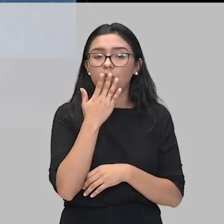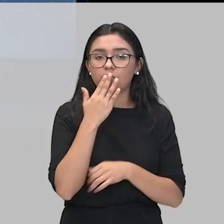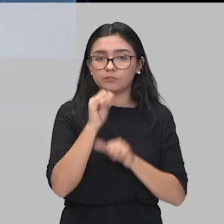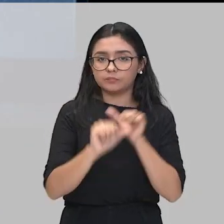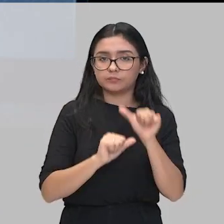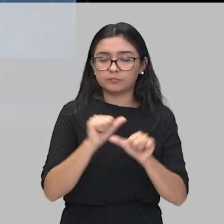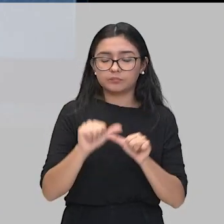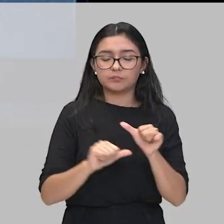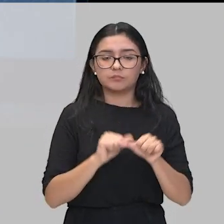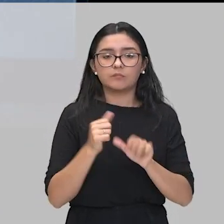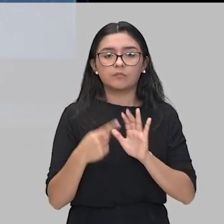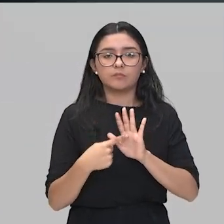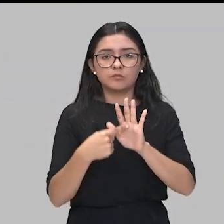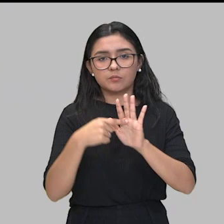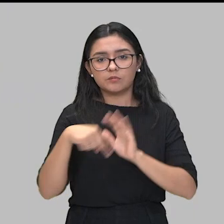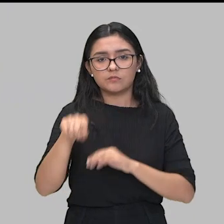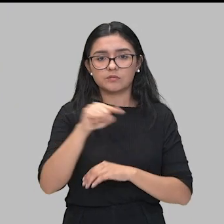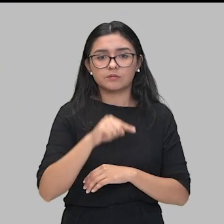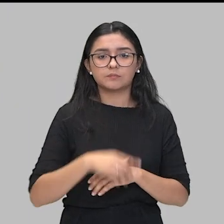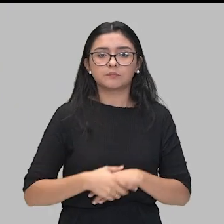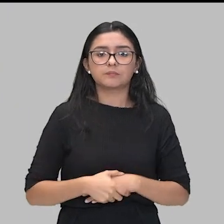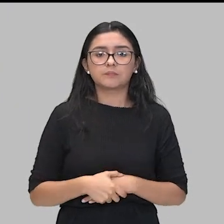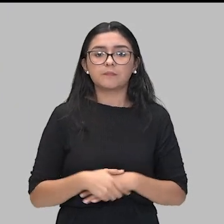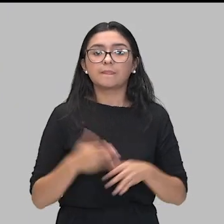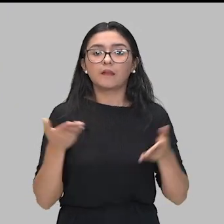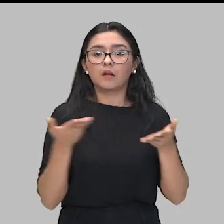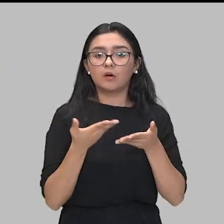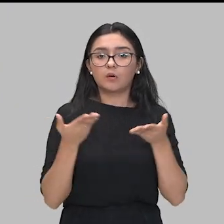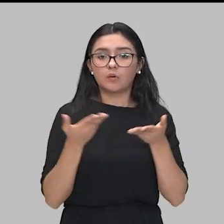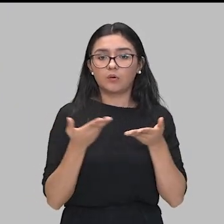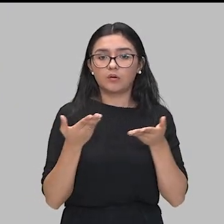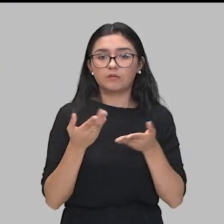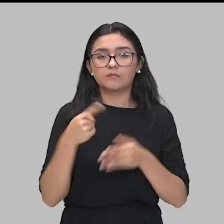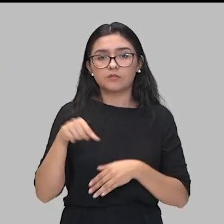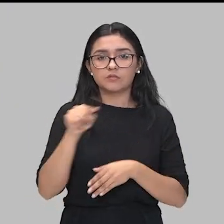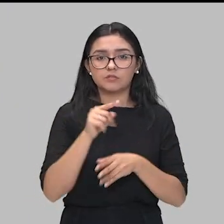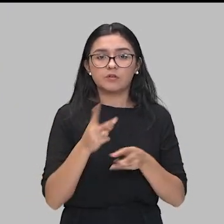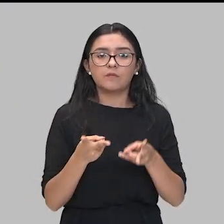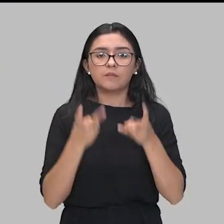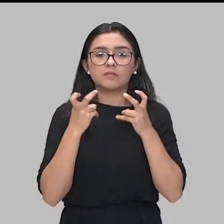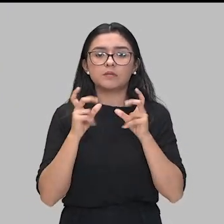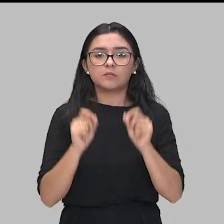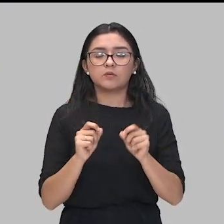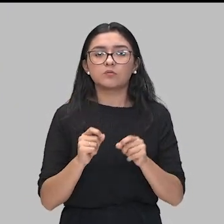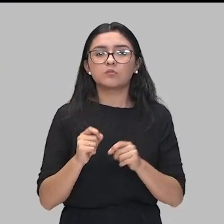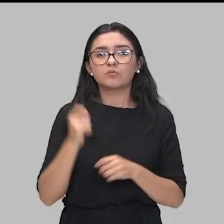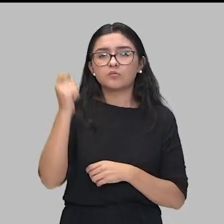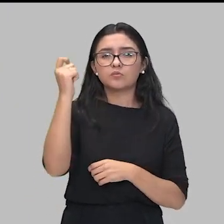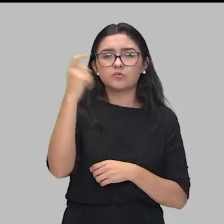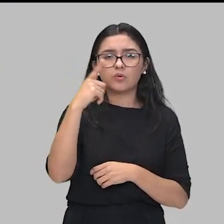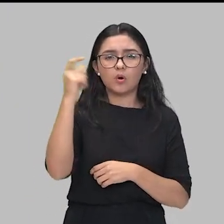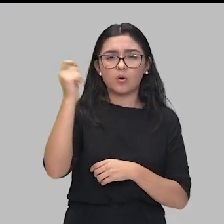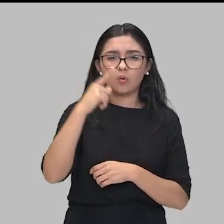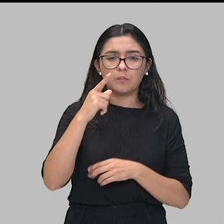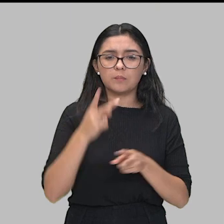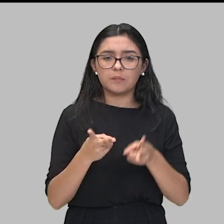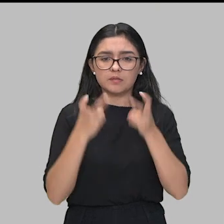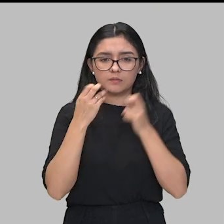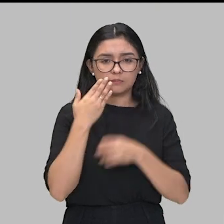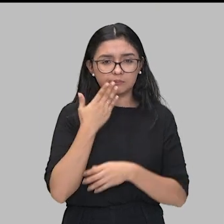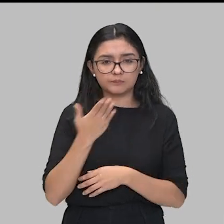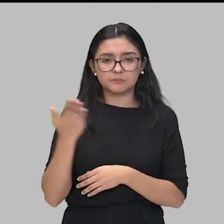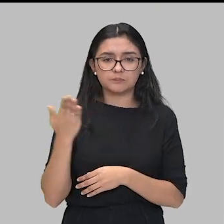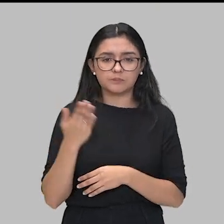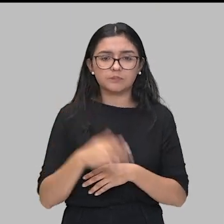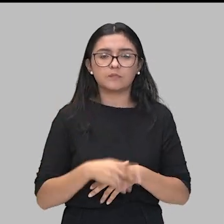para vocês, deem só uma olhada. Agora, vocês estão olhando o Sol de frente. Observem vocês, então, quando